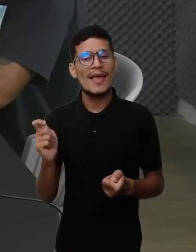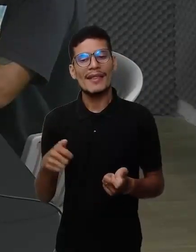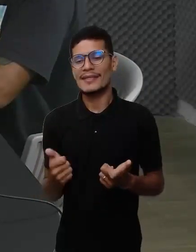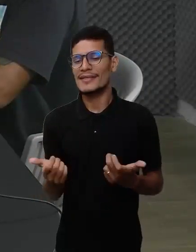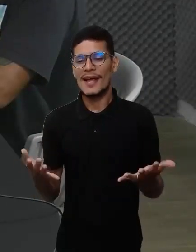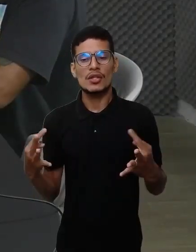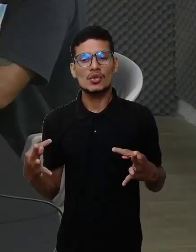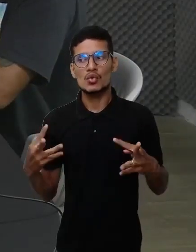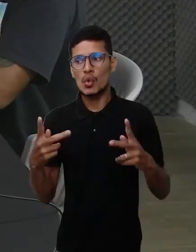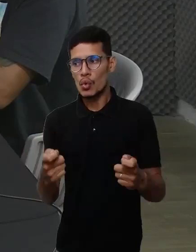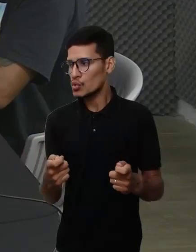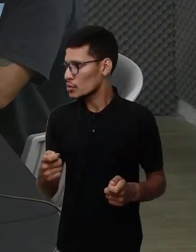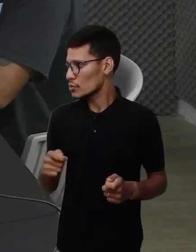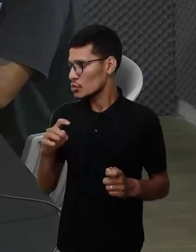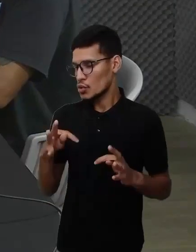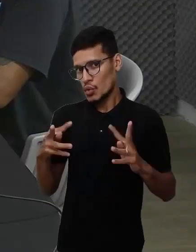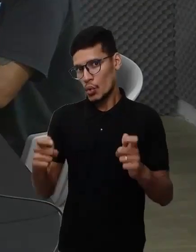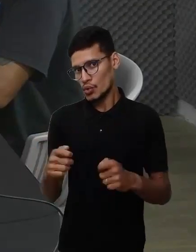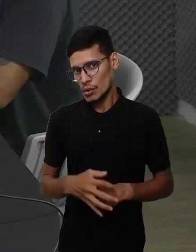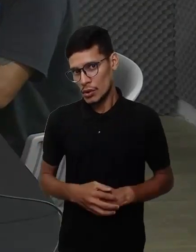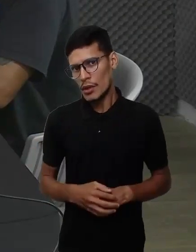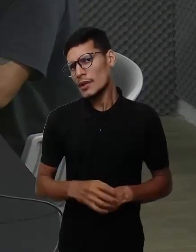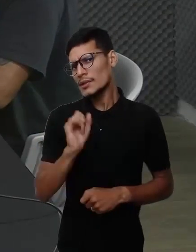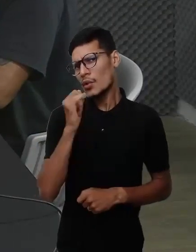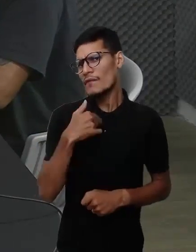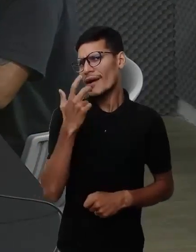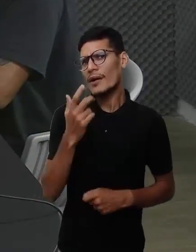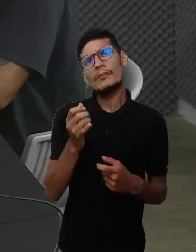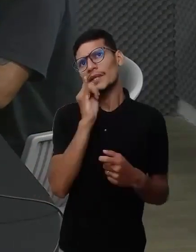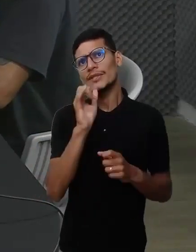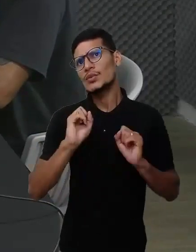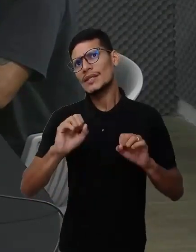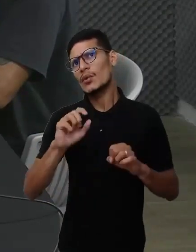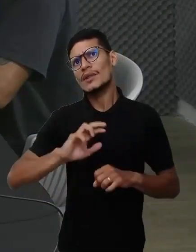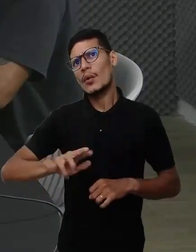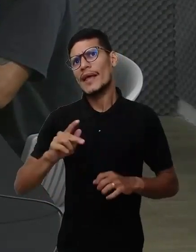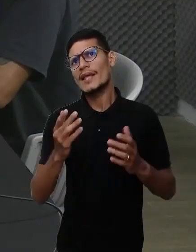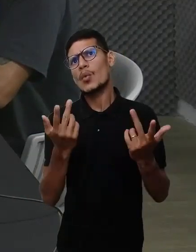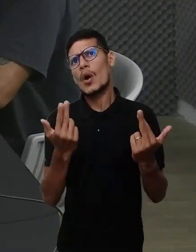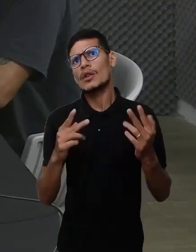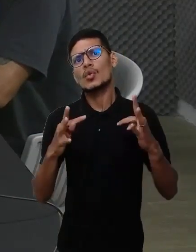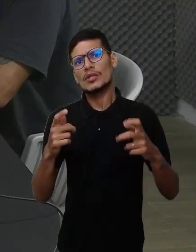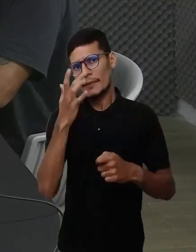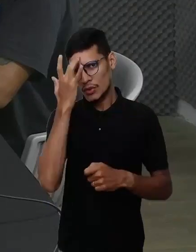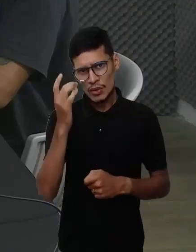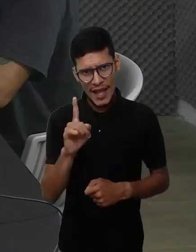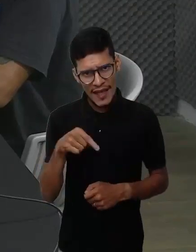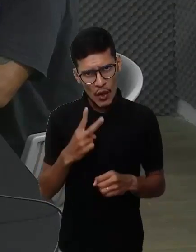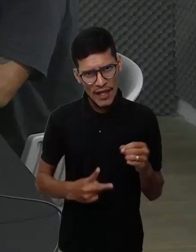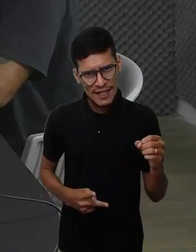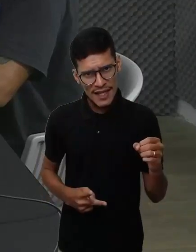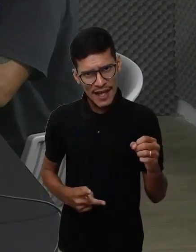para todas. Quando a gente fala que essa educação ela não é igual para todas as pessoas, uhum. isso é violência.